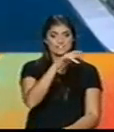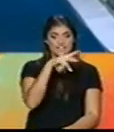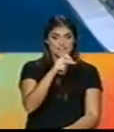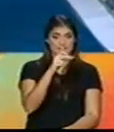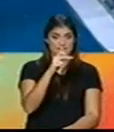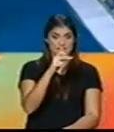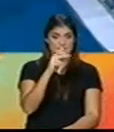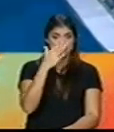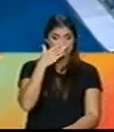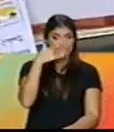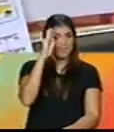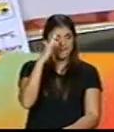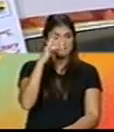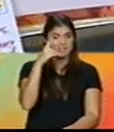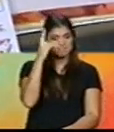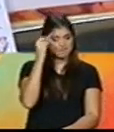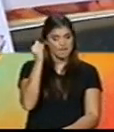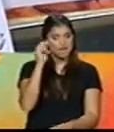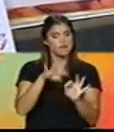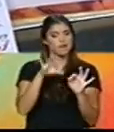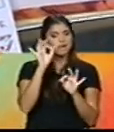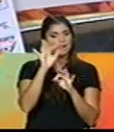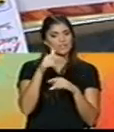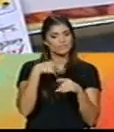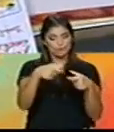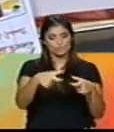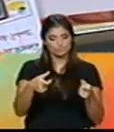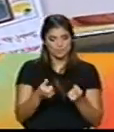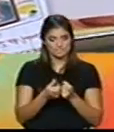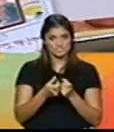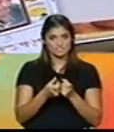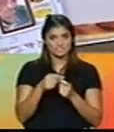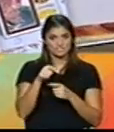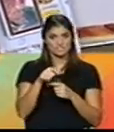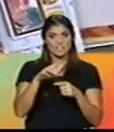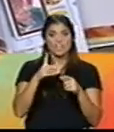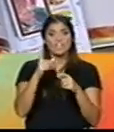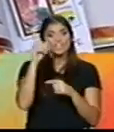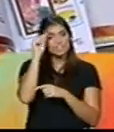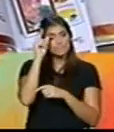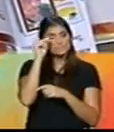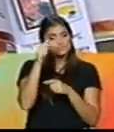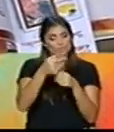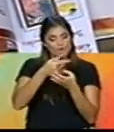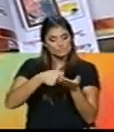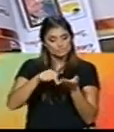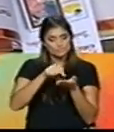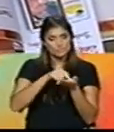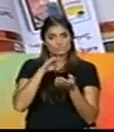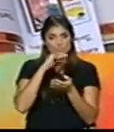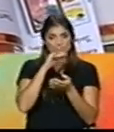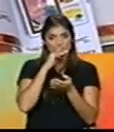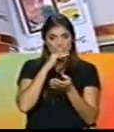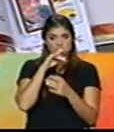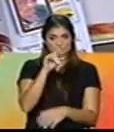mais velha, ela até deu ideia de eu fazer uma tarta de biscoitos para os cães. E então estamos aqui, a meio do livro, aqui a separar